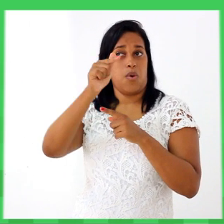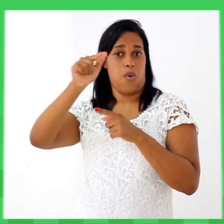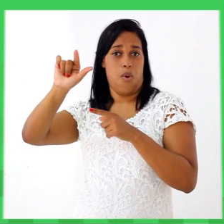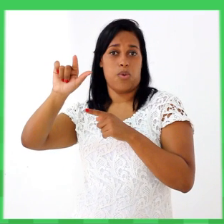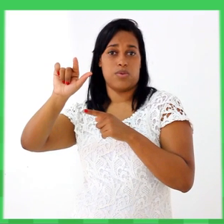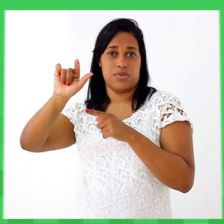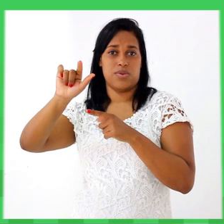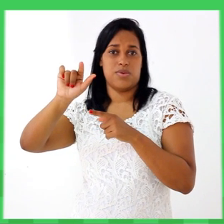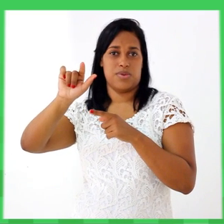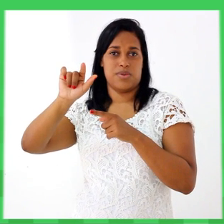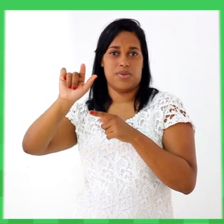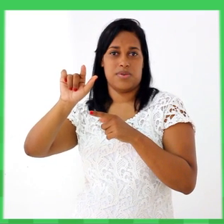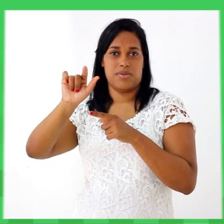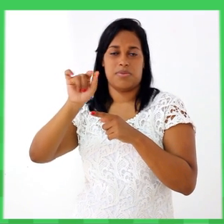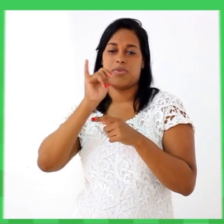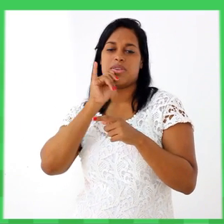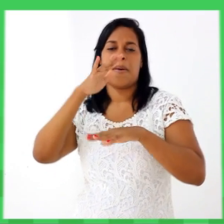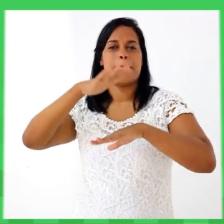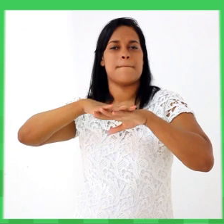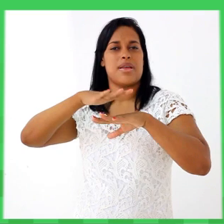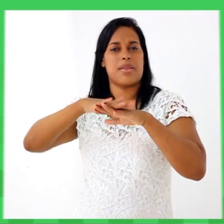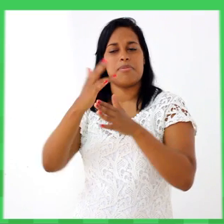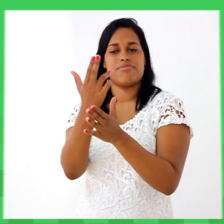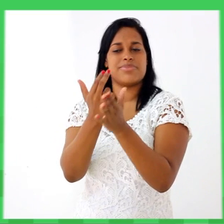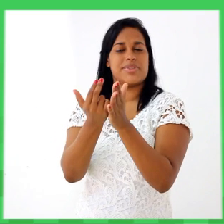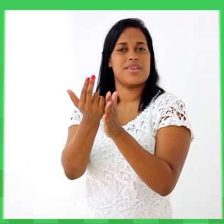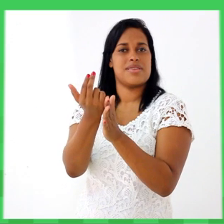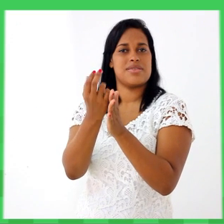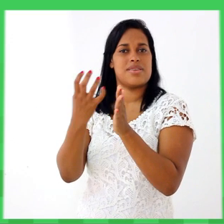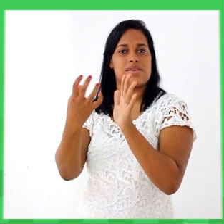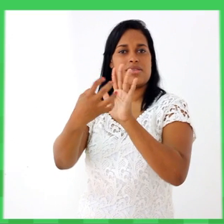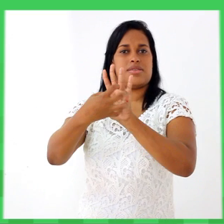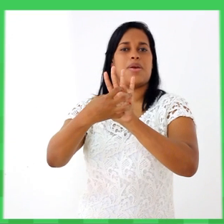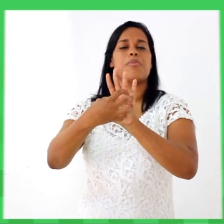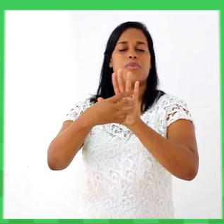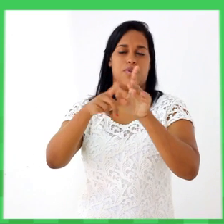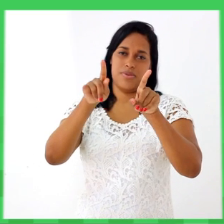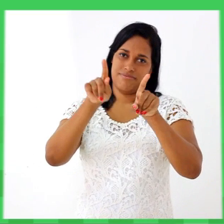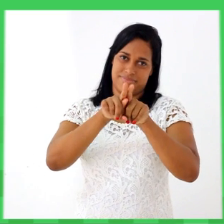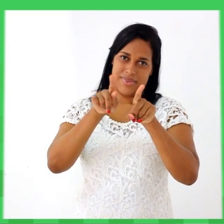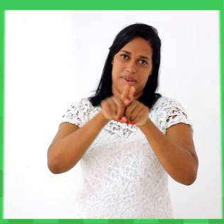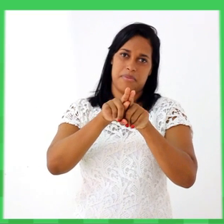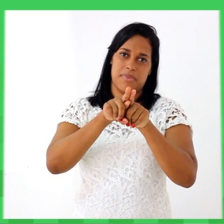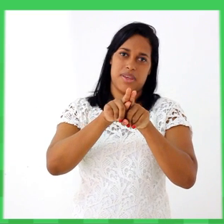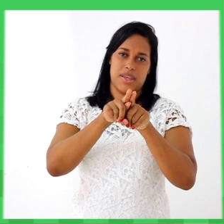dentro que é para um tipo de entidade fraca, como quando ele não tem unicidade